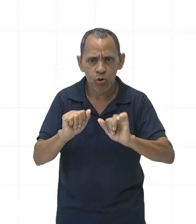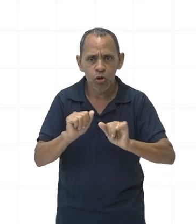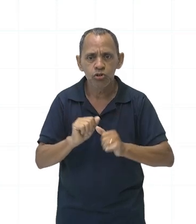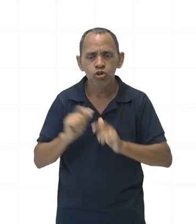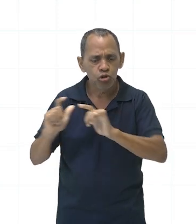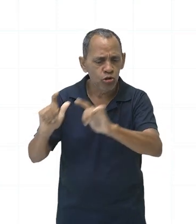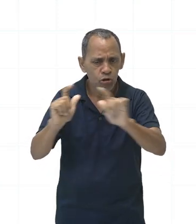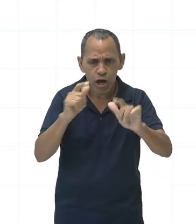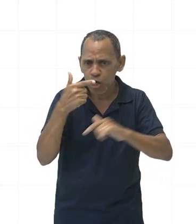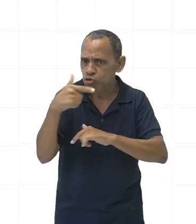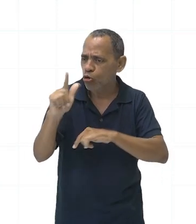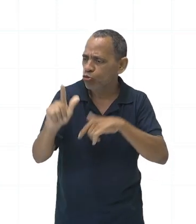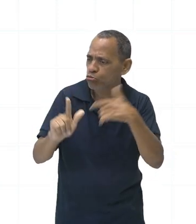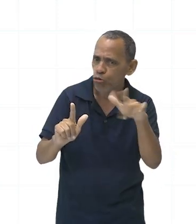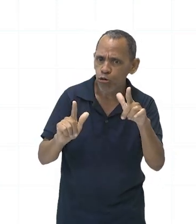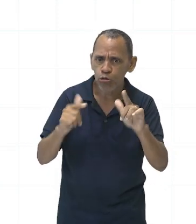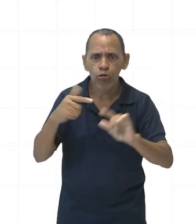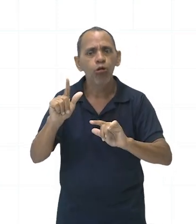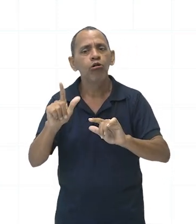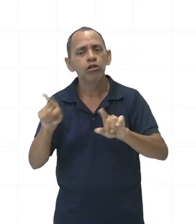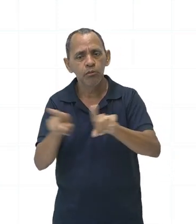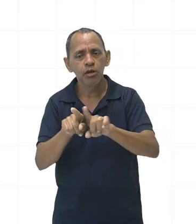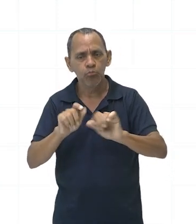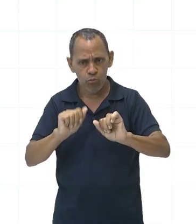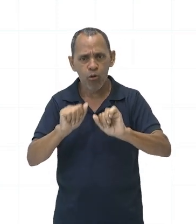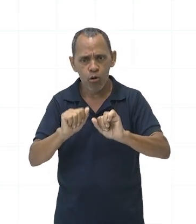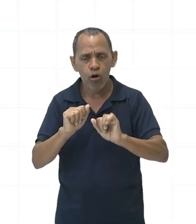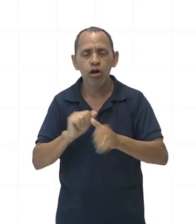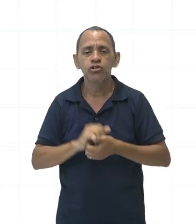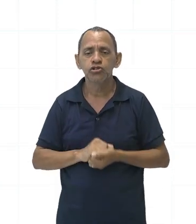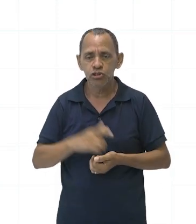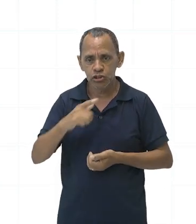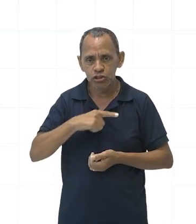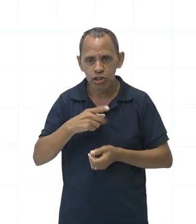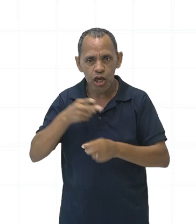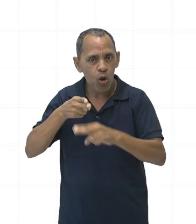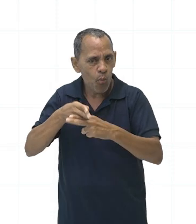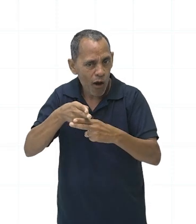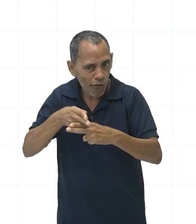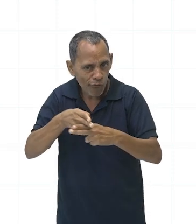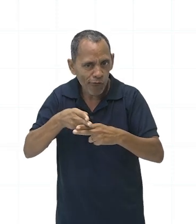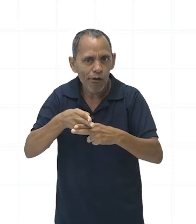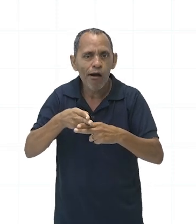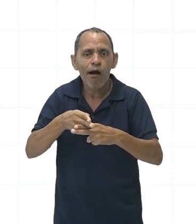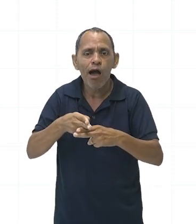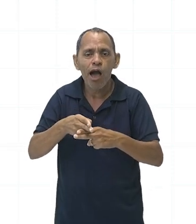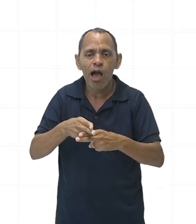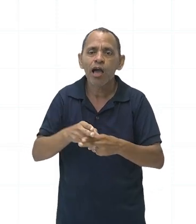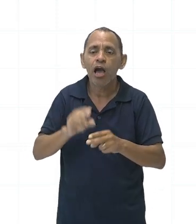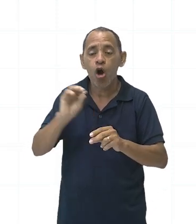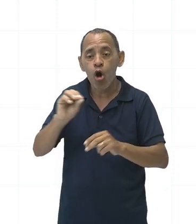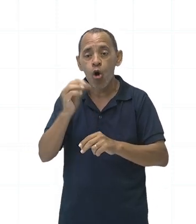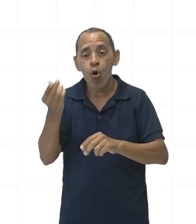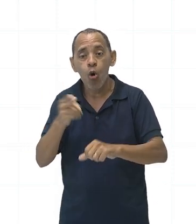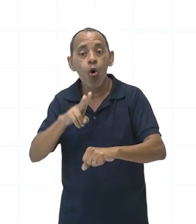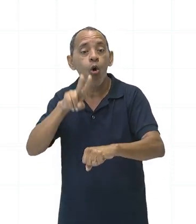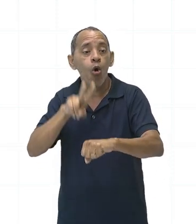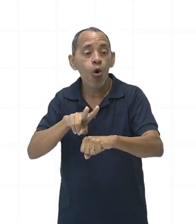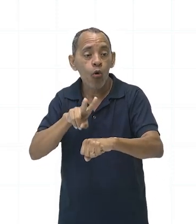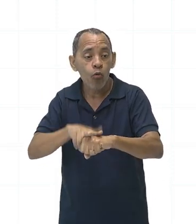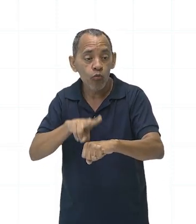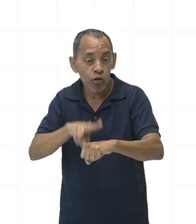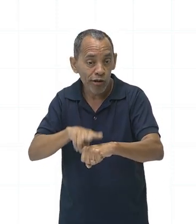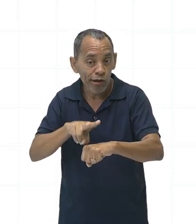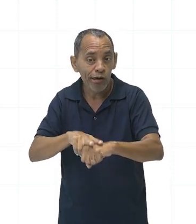locais. Podem ser causados por uma faca de cozinha, pisando ou tocando num caco de vidro ou esbarrando